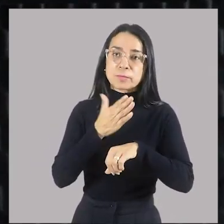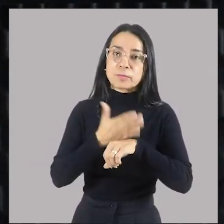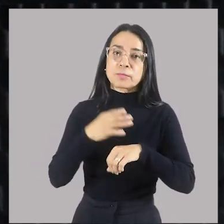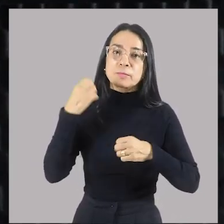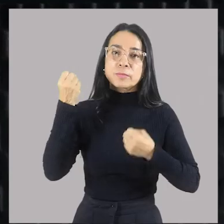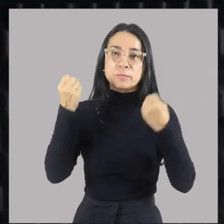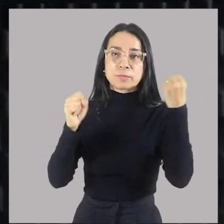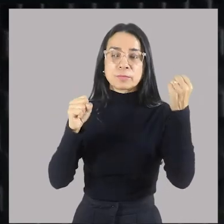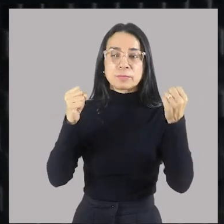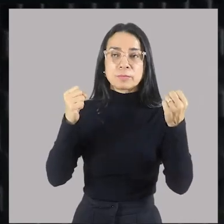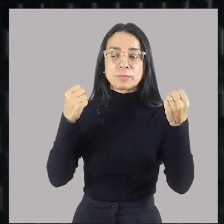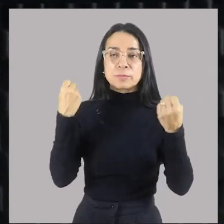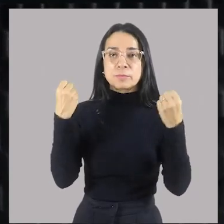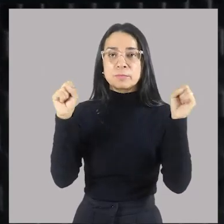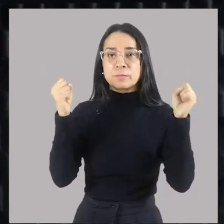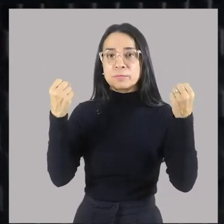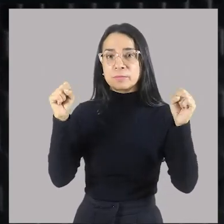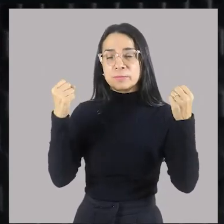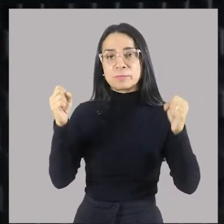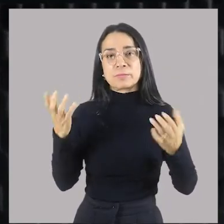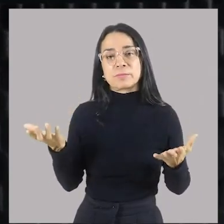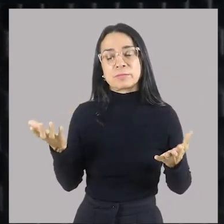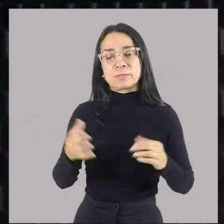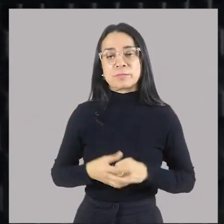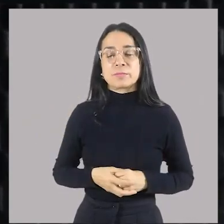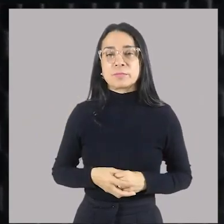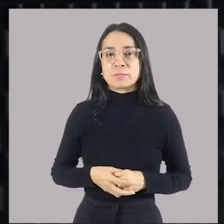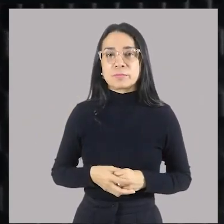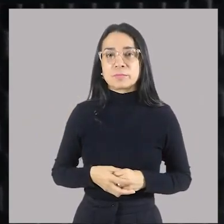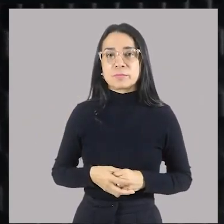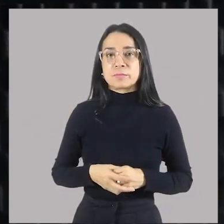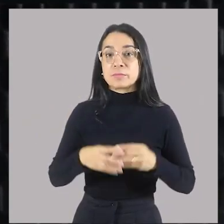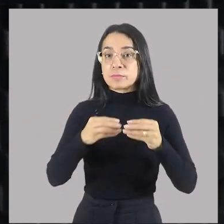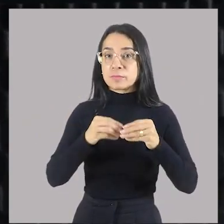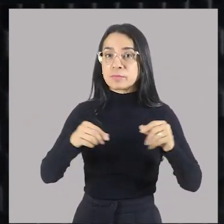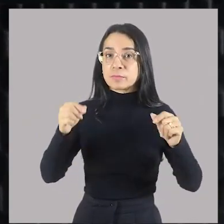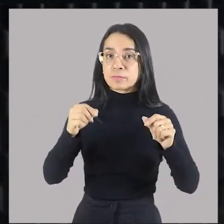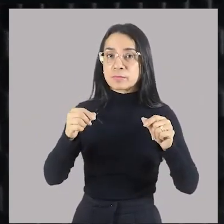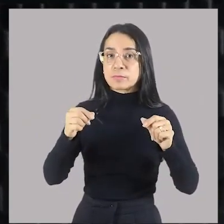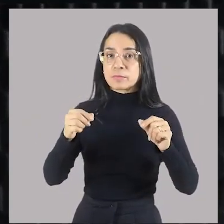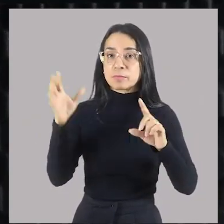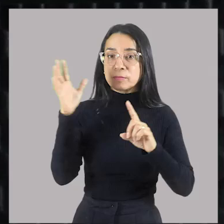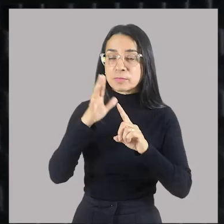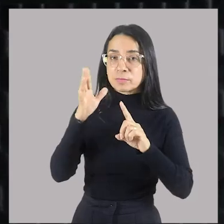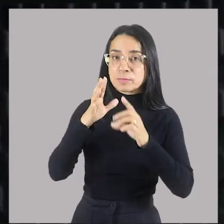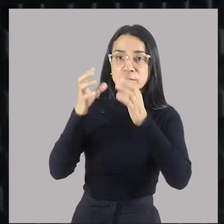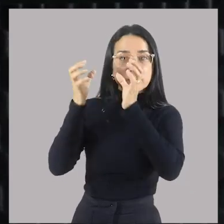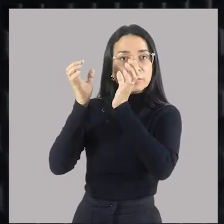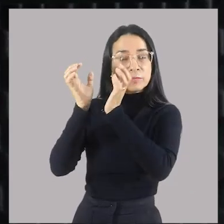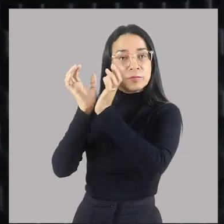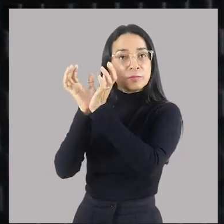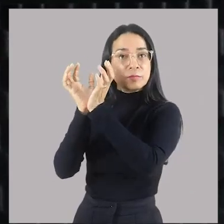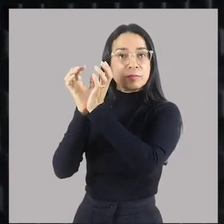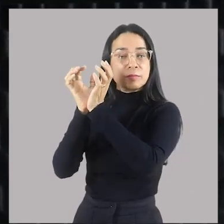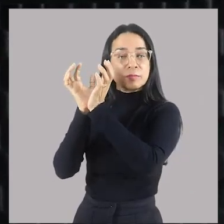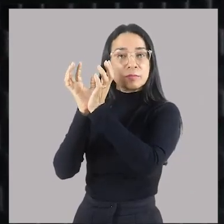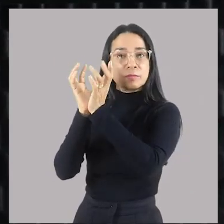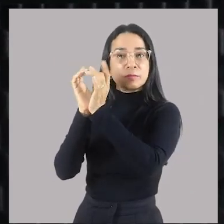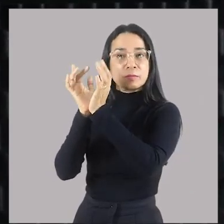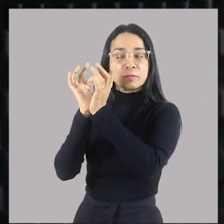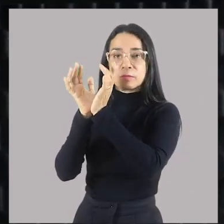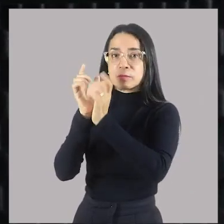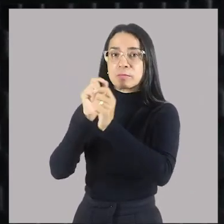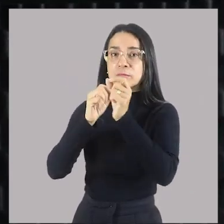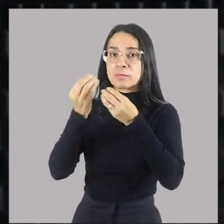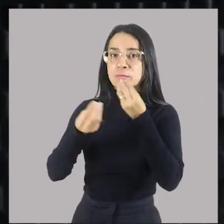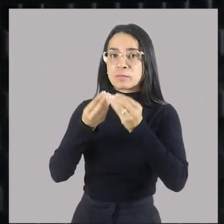específico exercício físico. Essa miocina ela vai agir no cérebro, assim como todo o sistema muscular. No